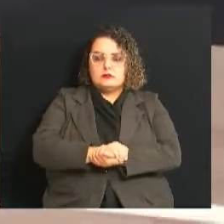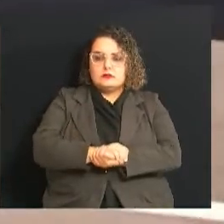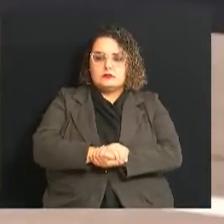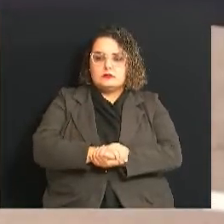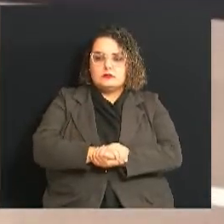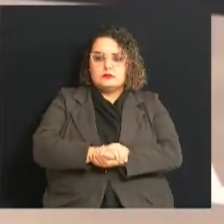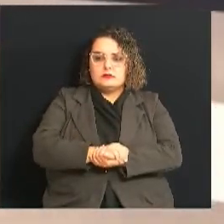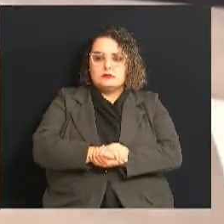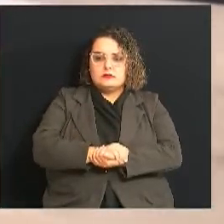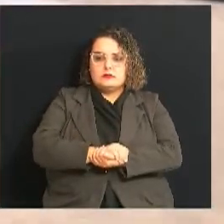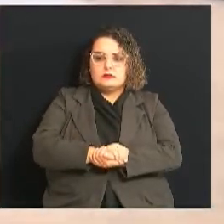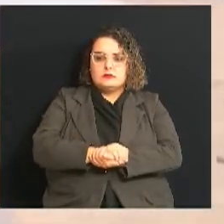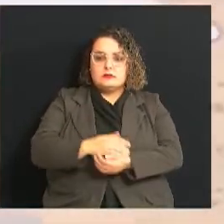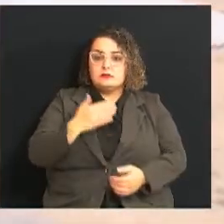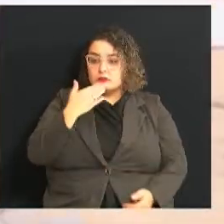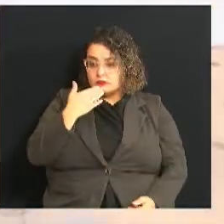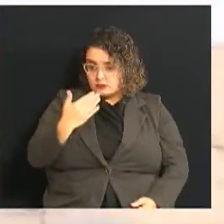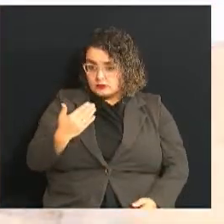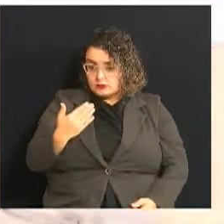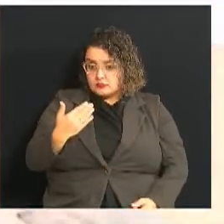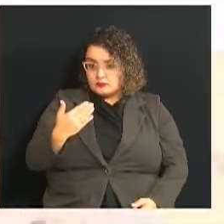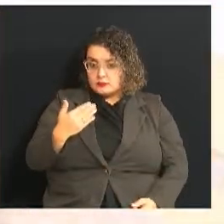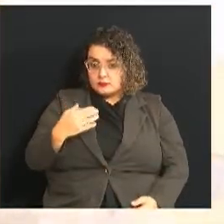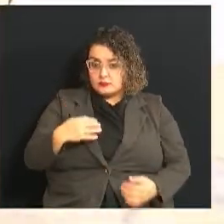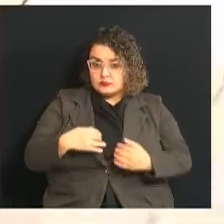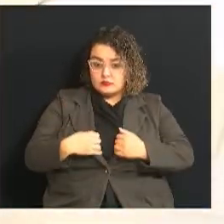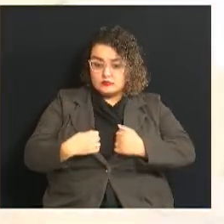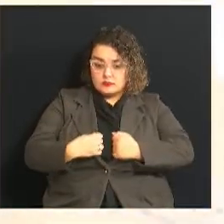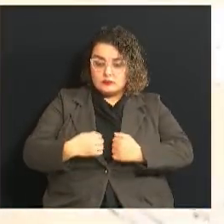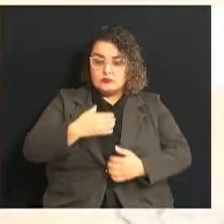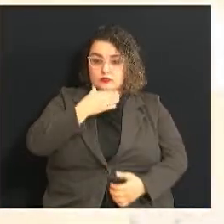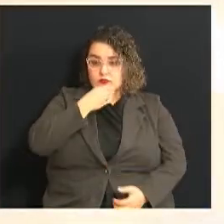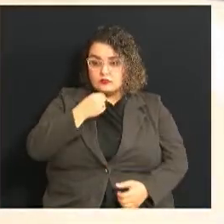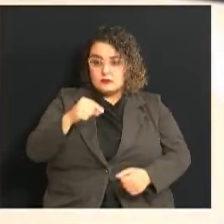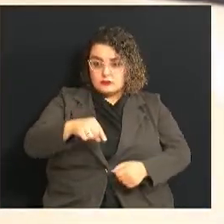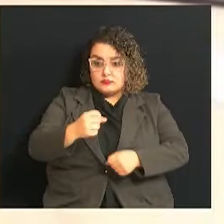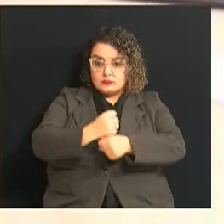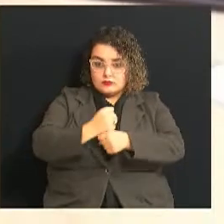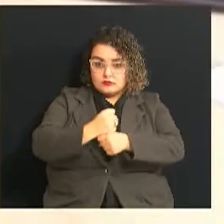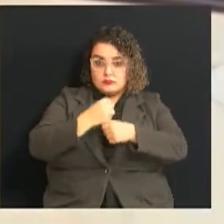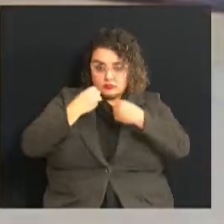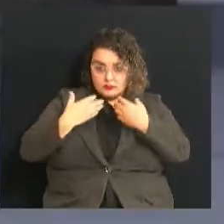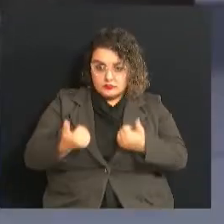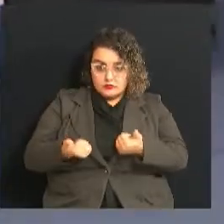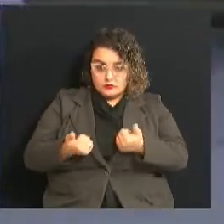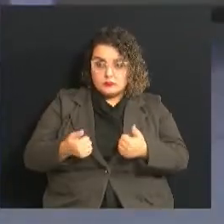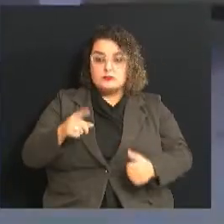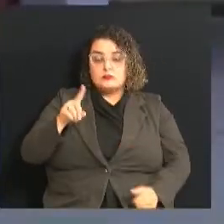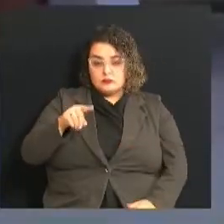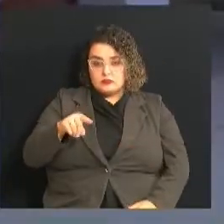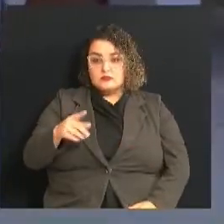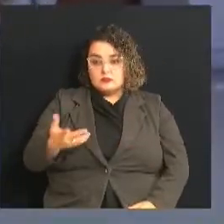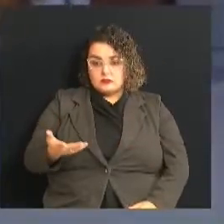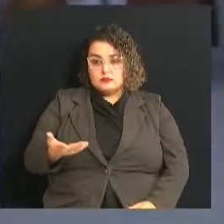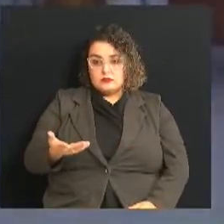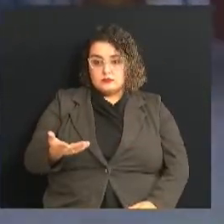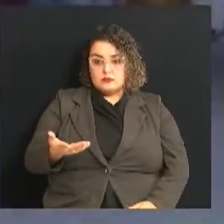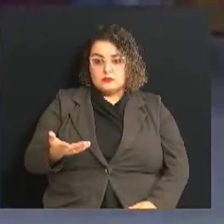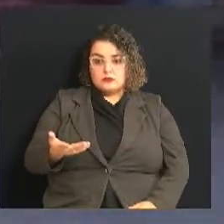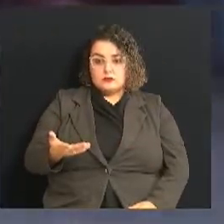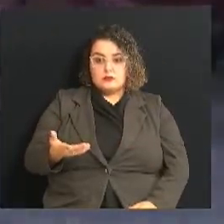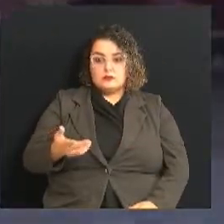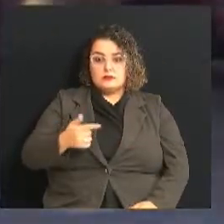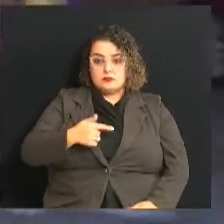Vocês pedem para que sejam doados mais roupas masculinas nesse ano e em bom estado. Exatamente. A gente, na semana